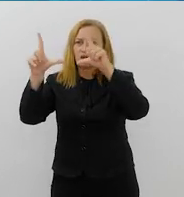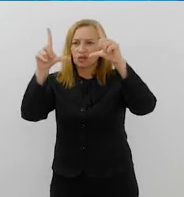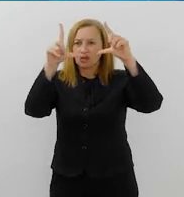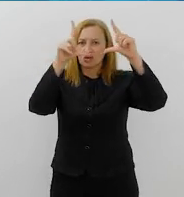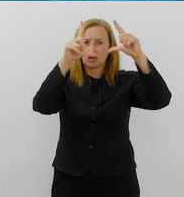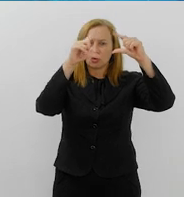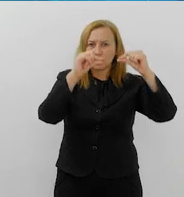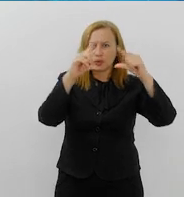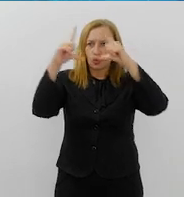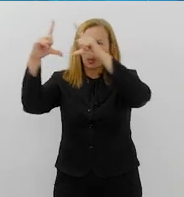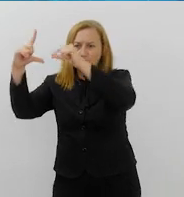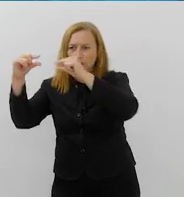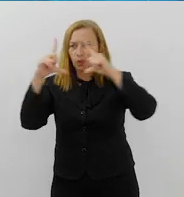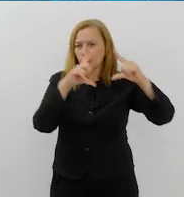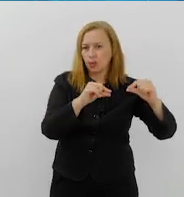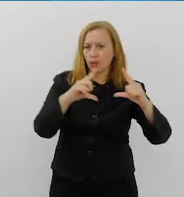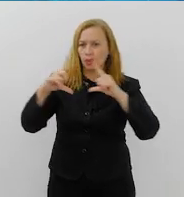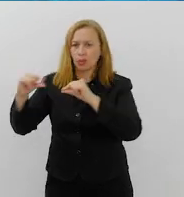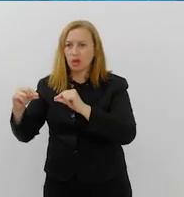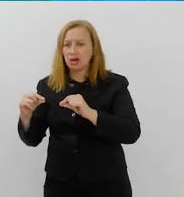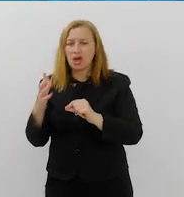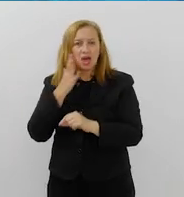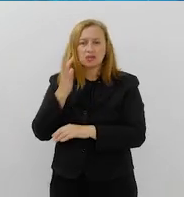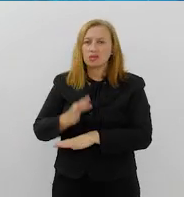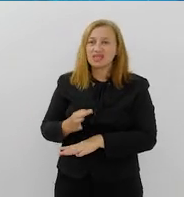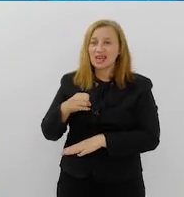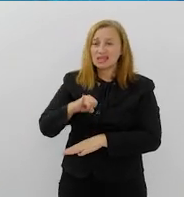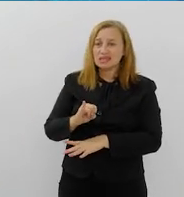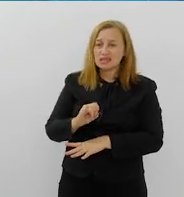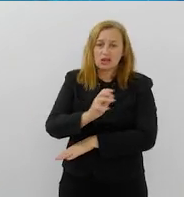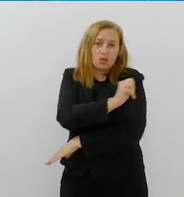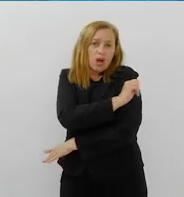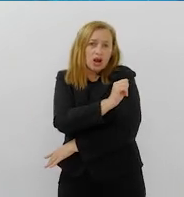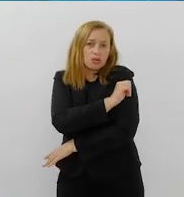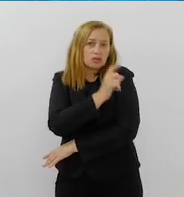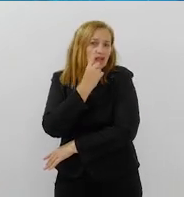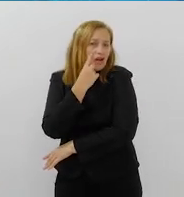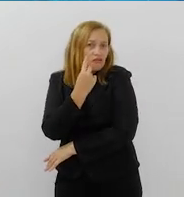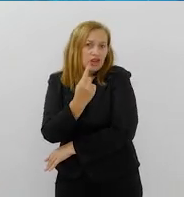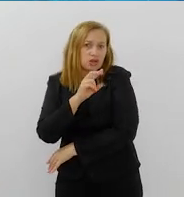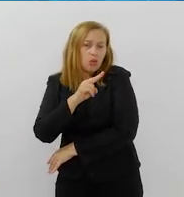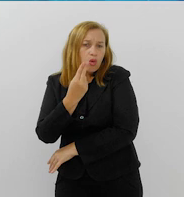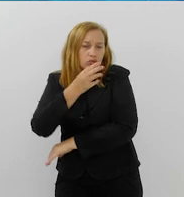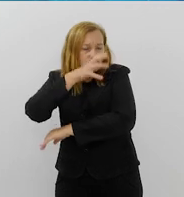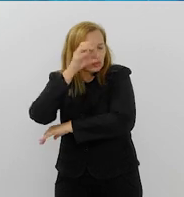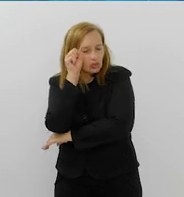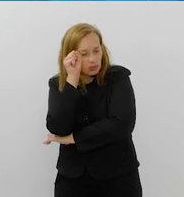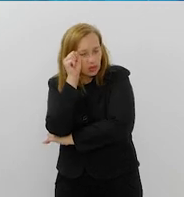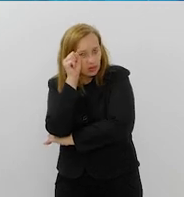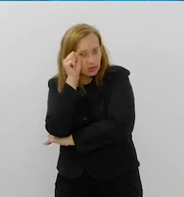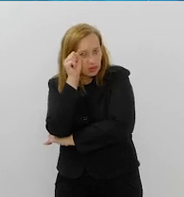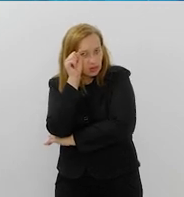bem. Não sei. Então, essa autorregulação, ela começa a